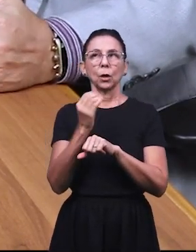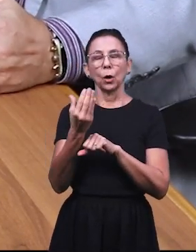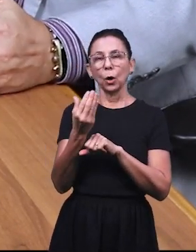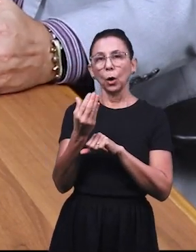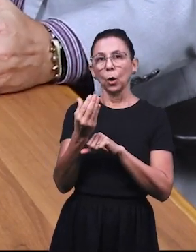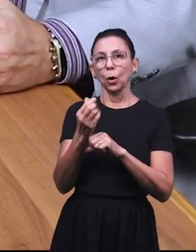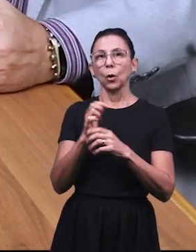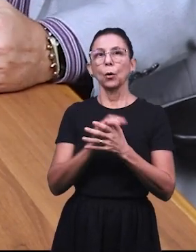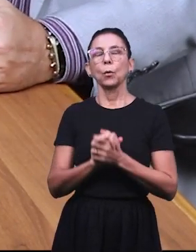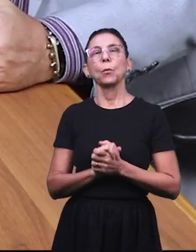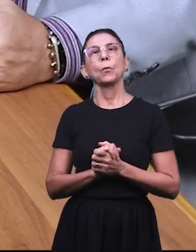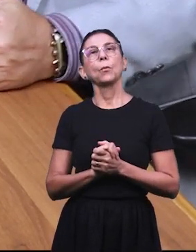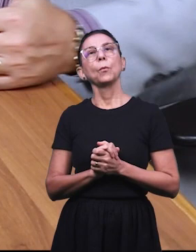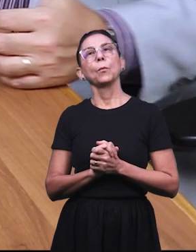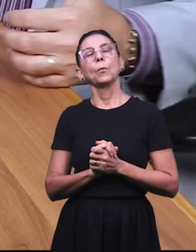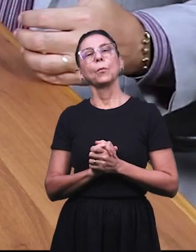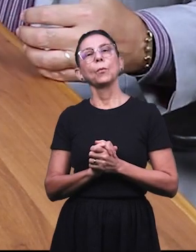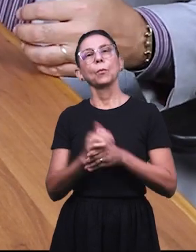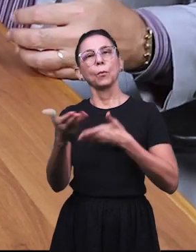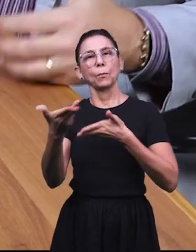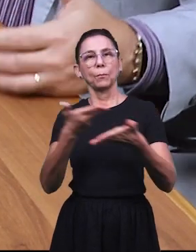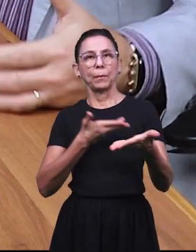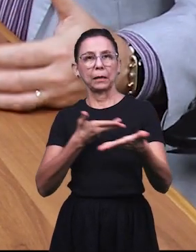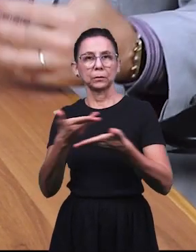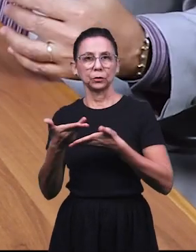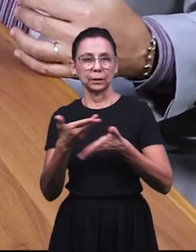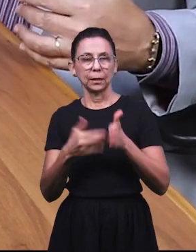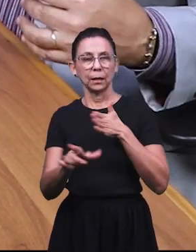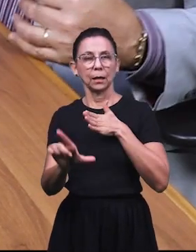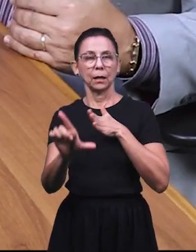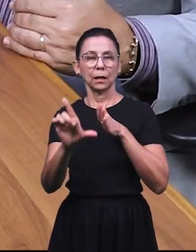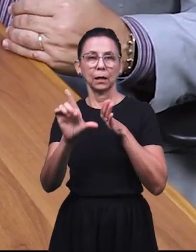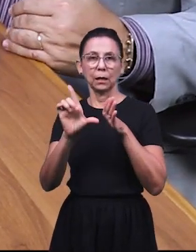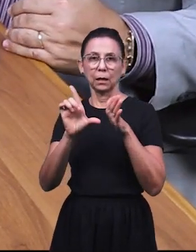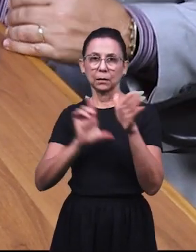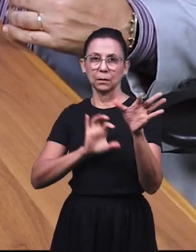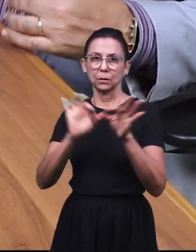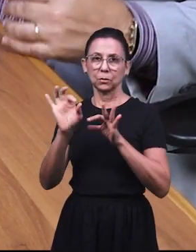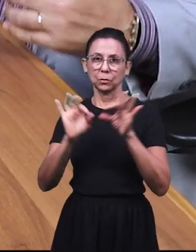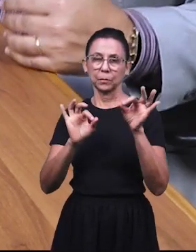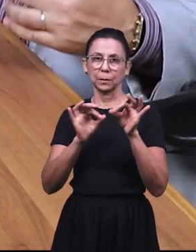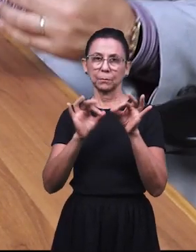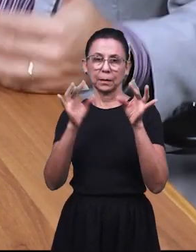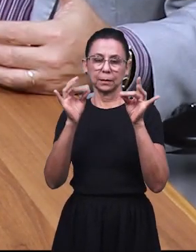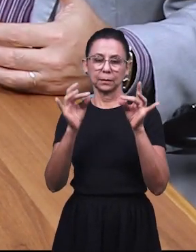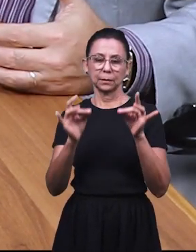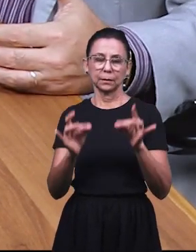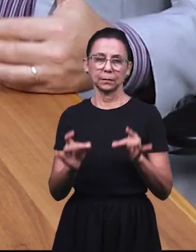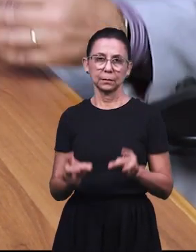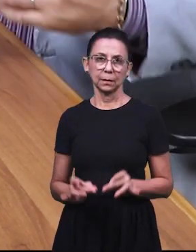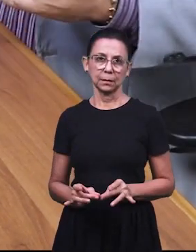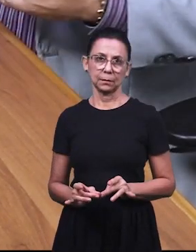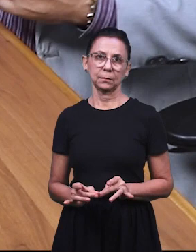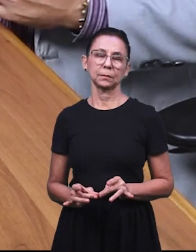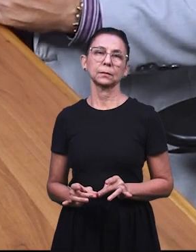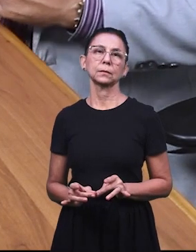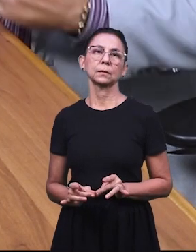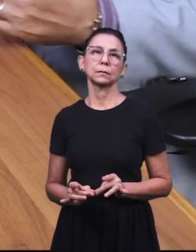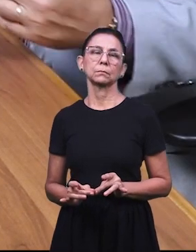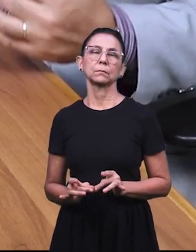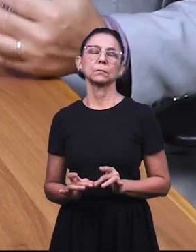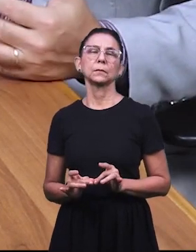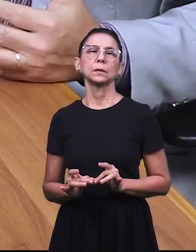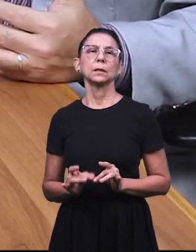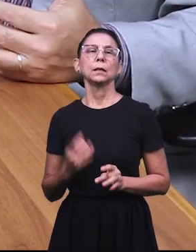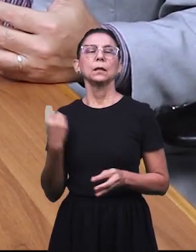se planeja, existe um pré-trabalho, um trabalho prévio de produção. Como é que é a